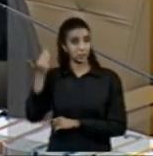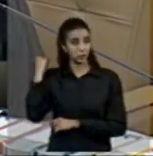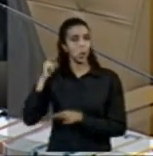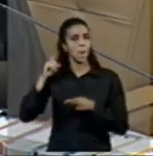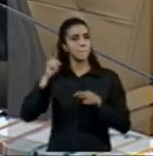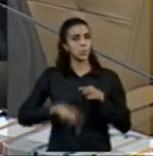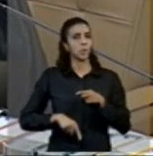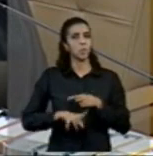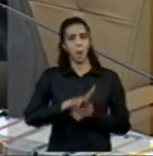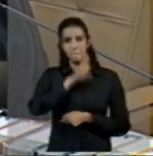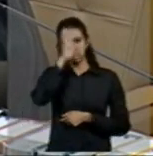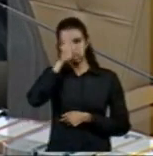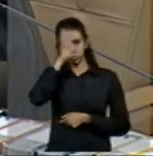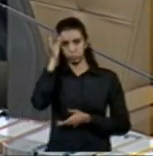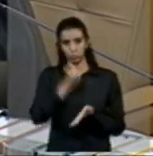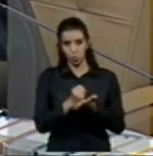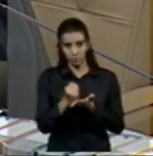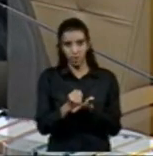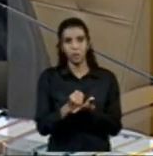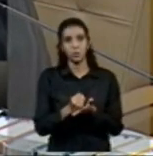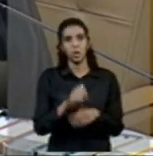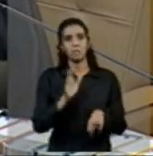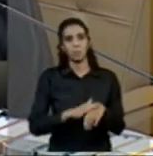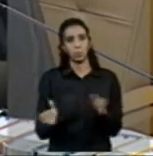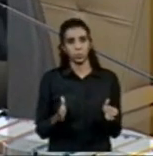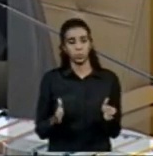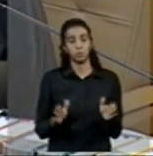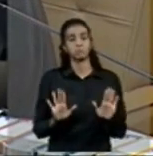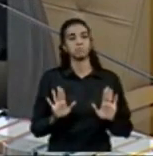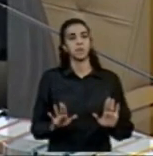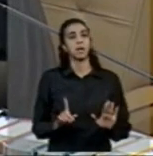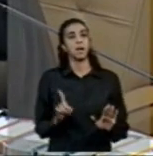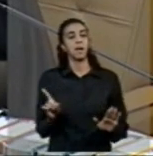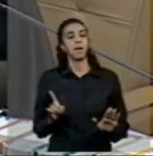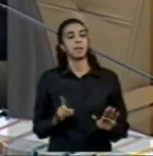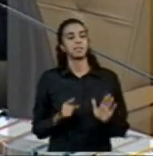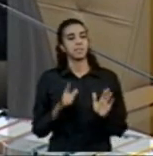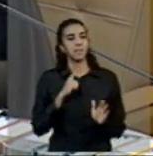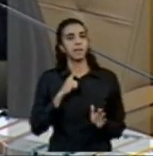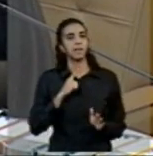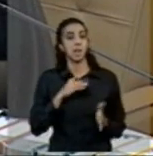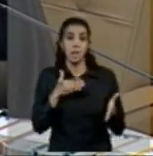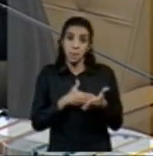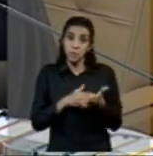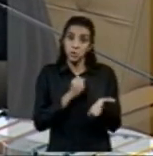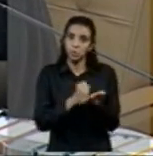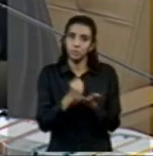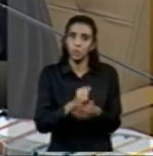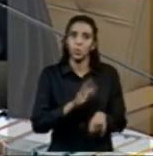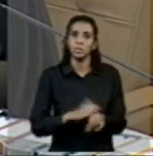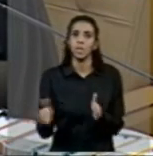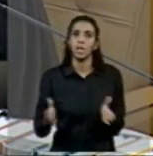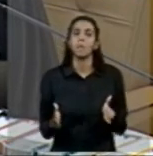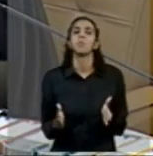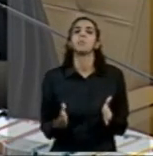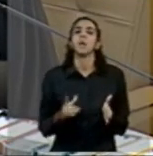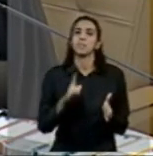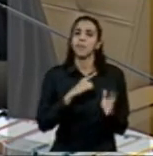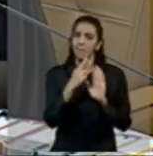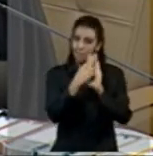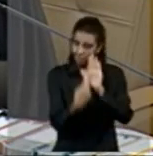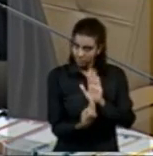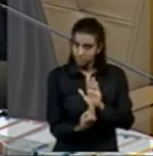uso abusivo dos contratos por prazo determinado, limitando a autorização para a contratação determinada às hipóteses